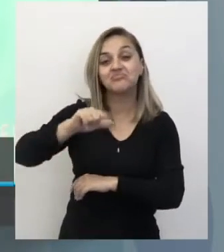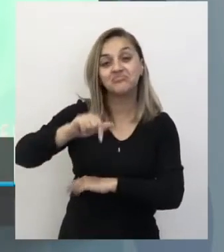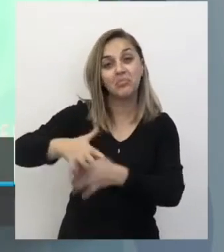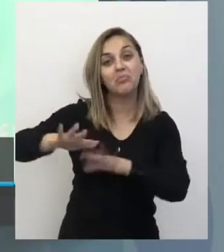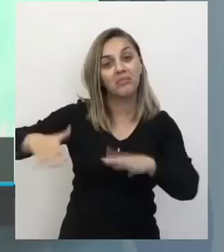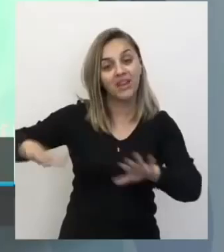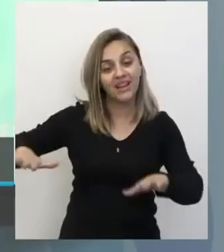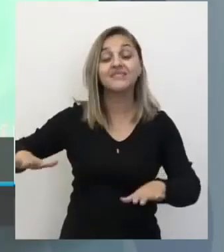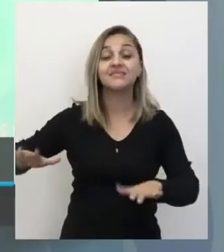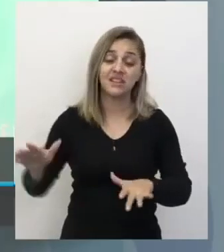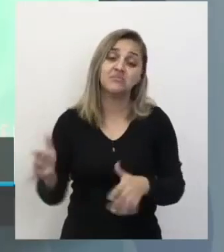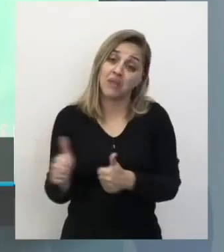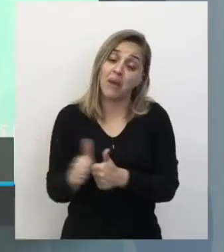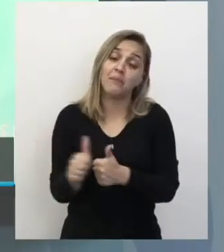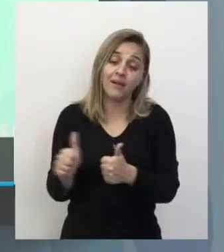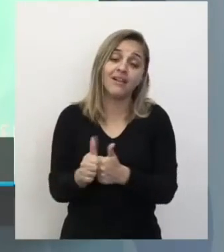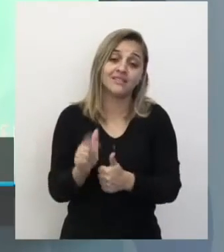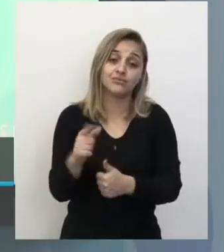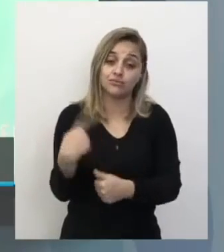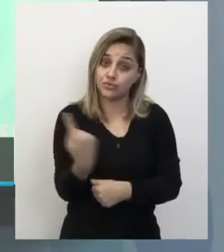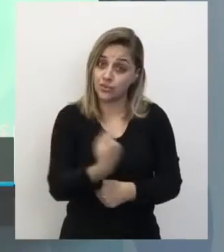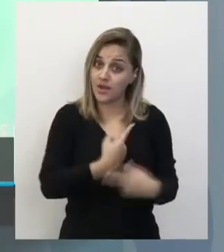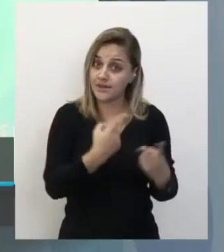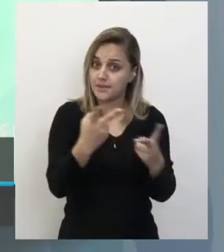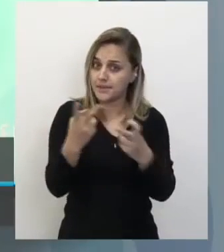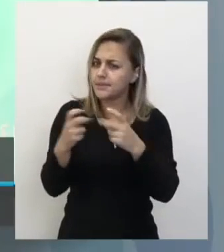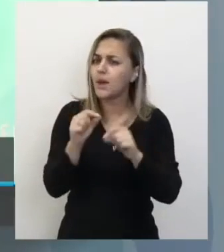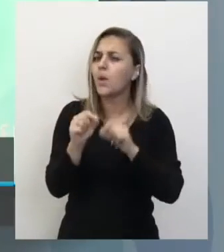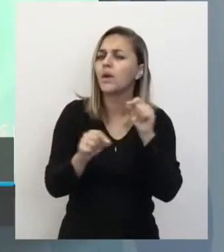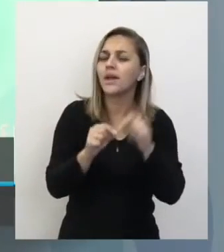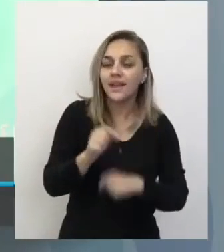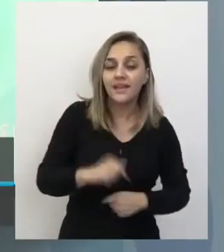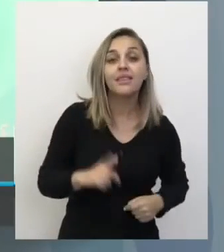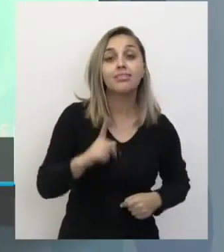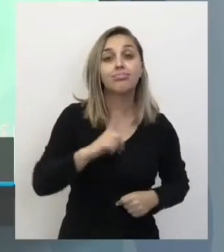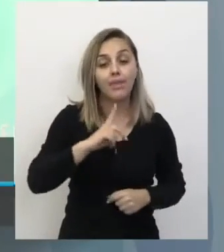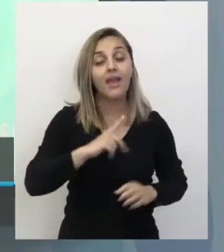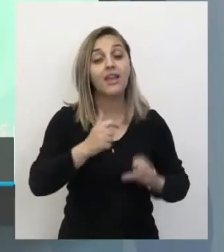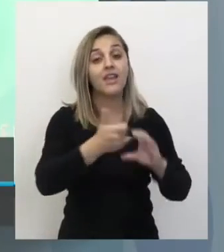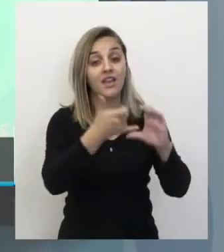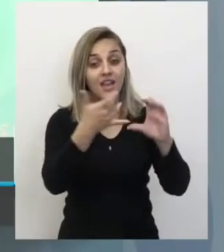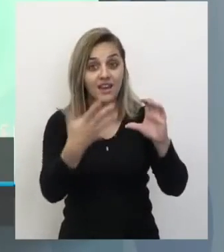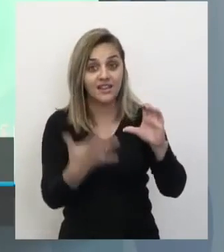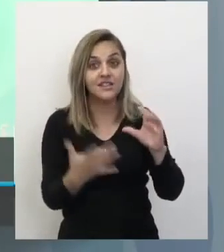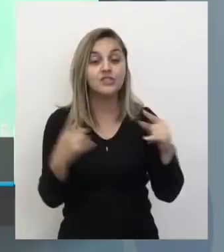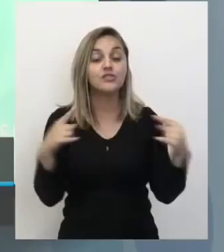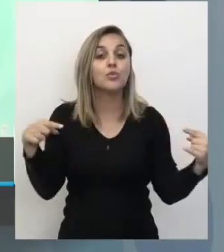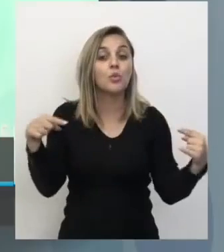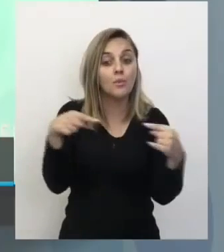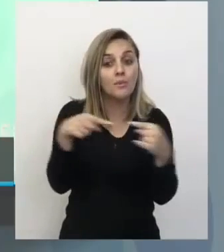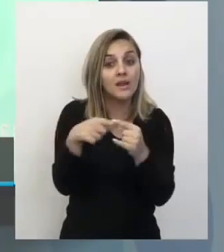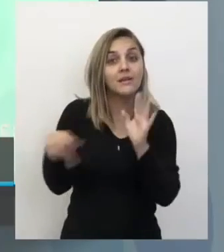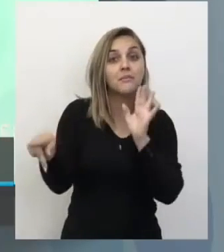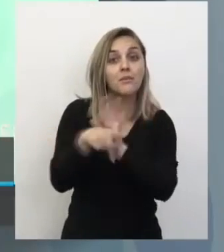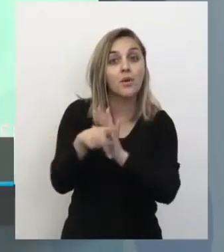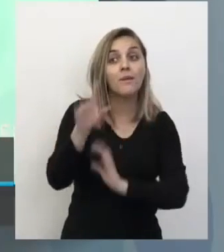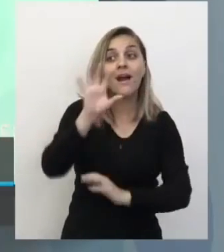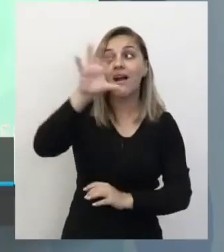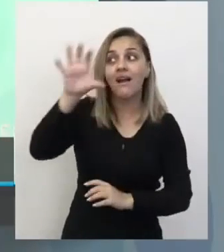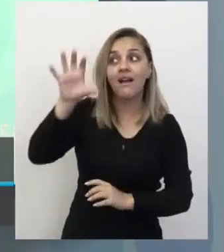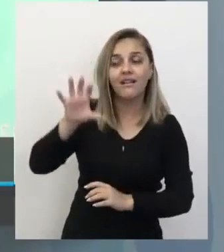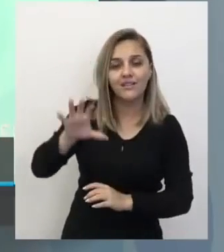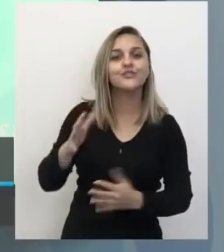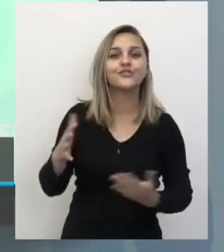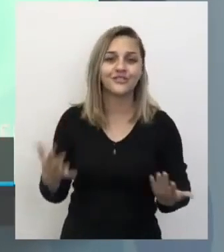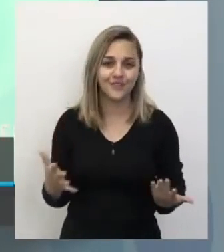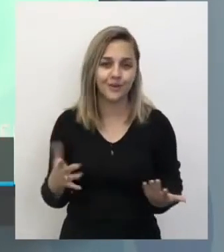Então a gente precisa perceber isso, que tem essas características aí que estão diretamente ligadas à região. Tá, então eu dei 2 exemplos. A